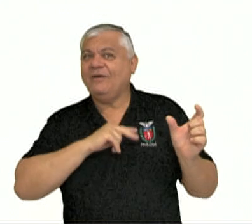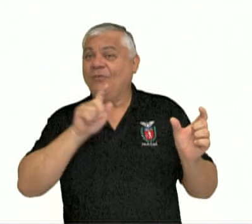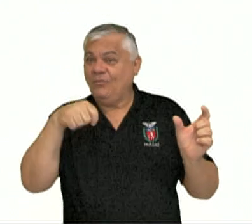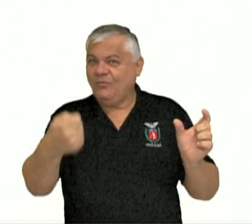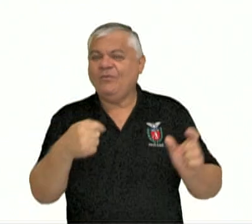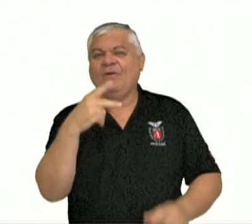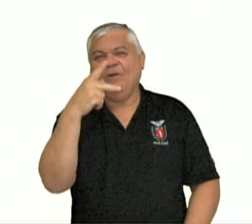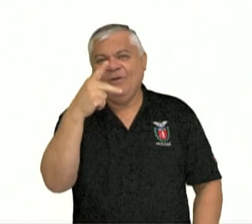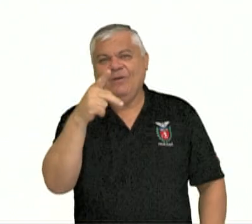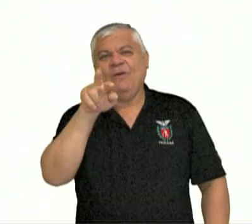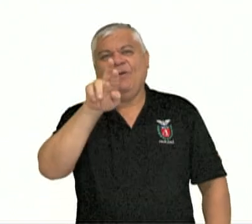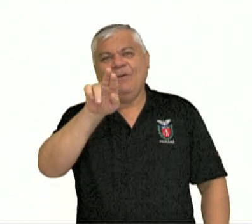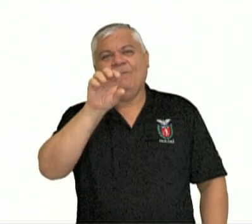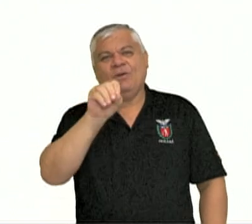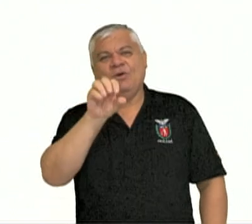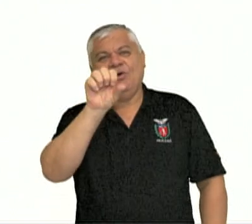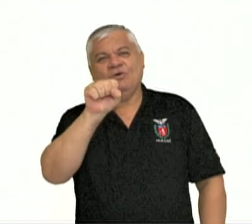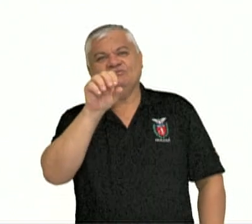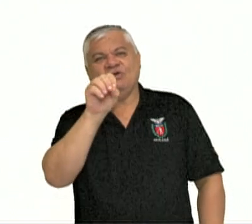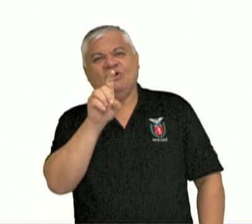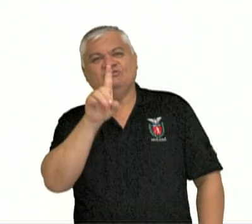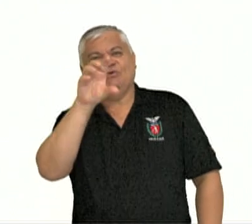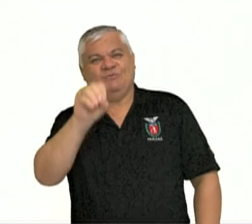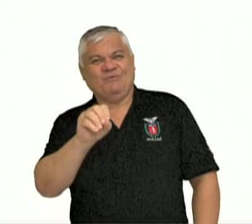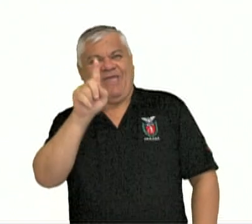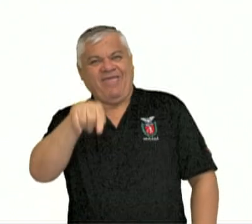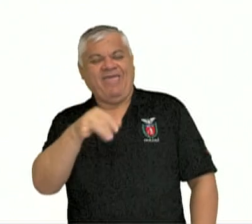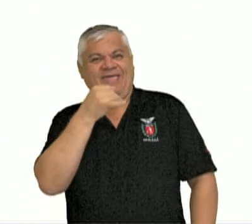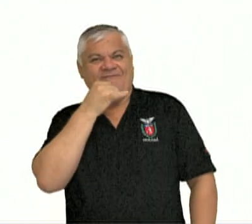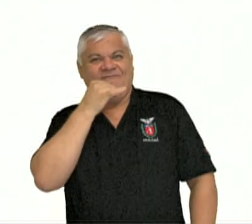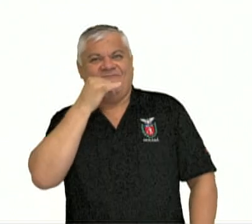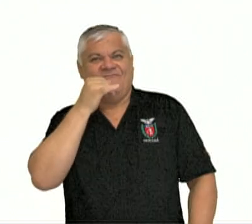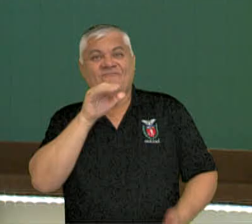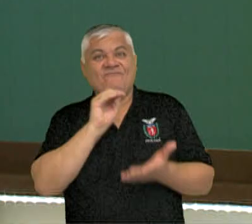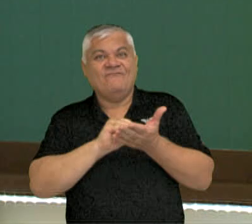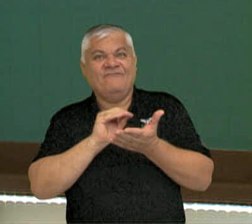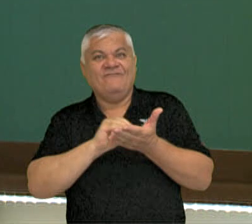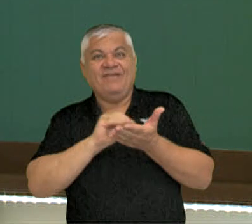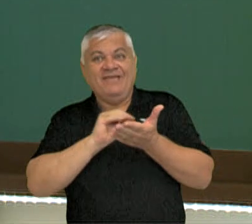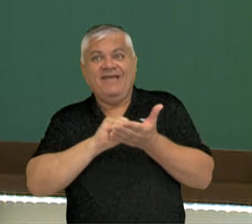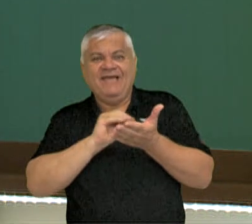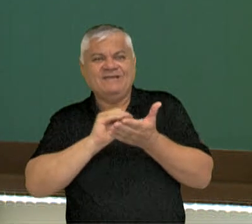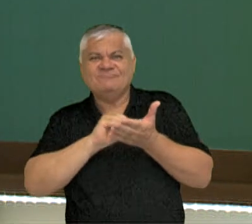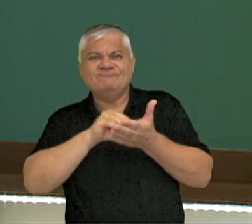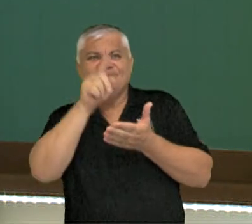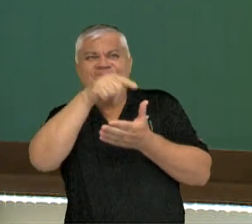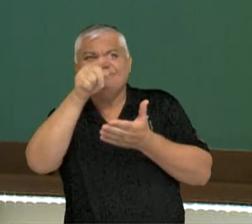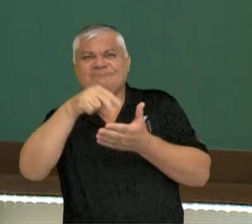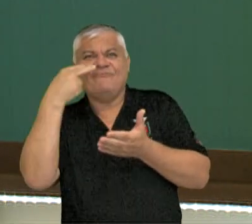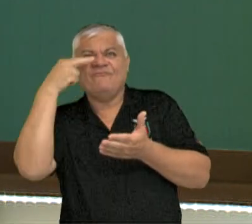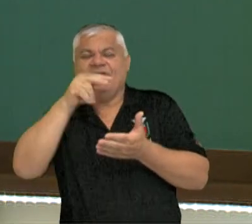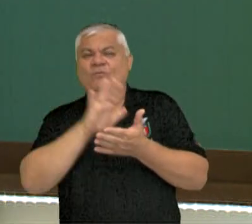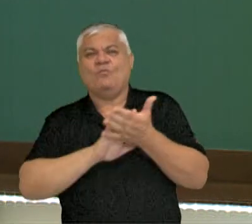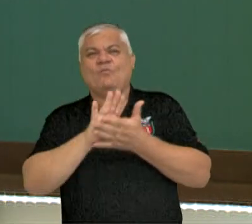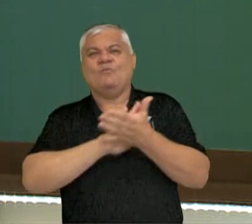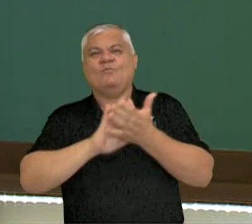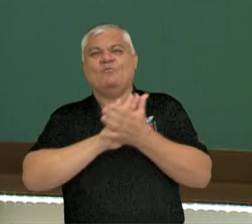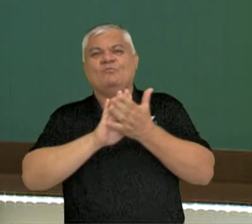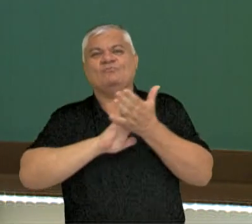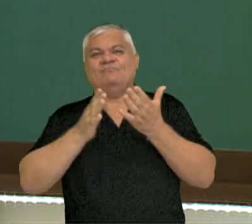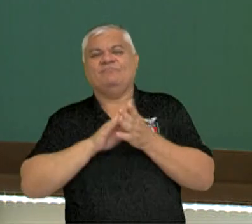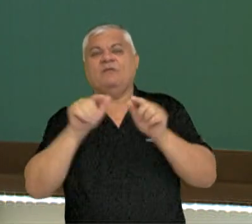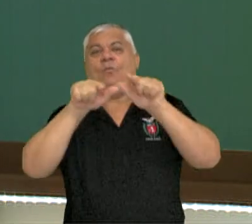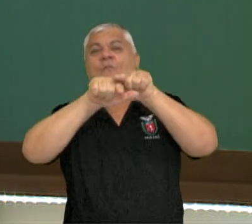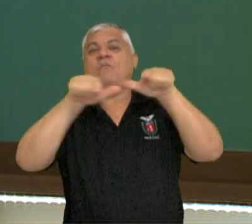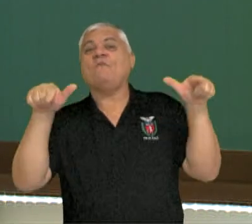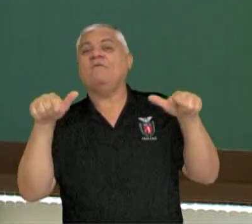toda palavra ela possui acento, mas nem sempre é o acento gráfico. Por que, professor, elas possuem acento? Porque existe